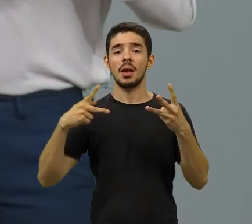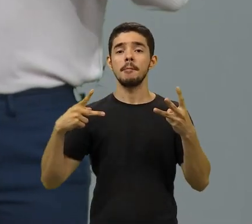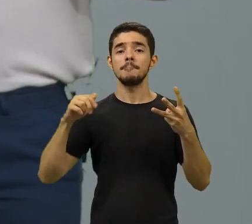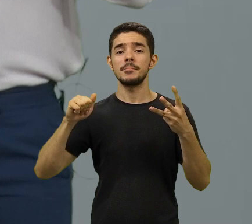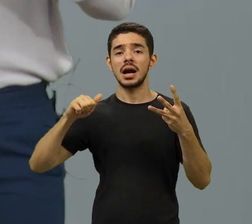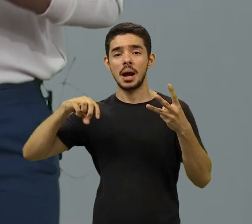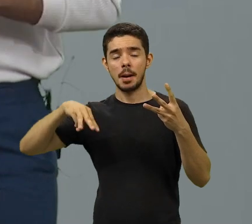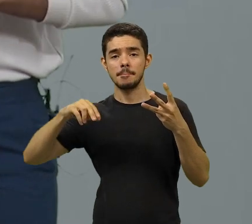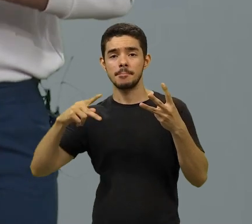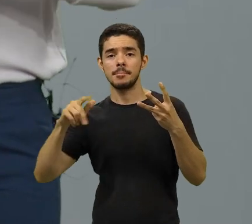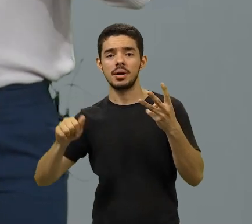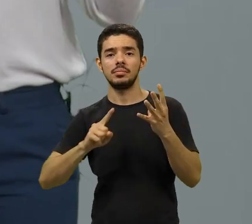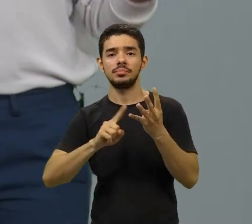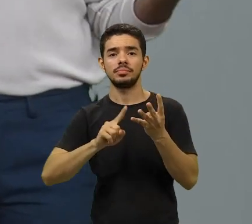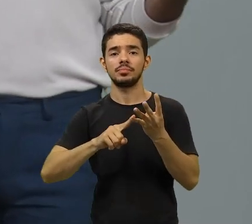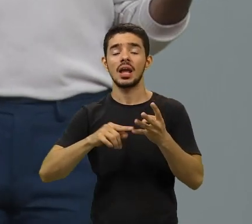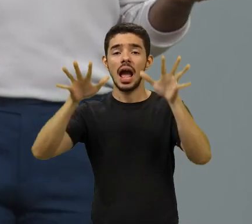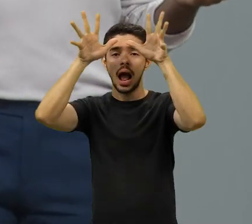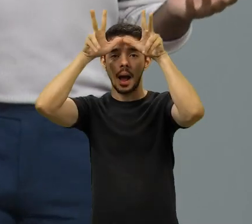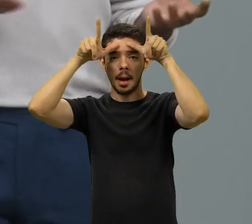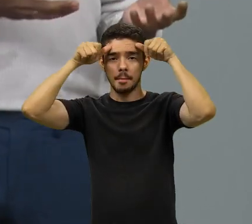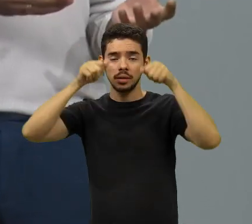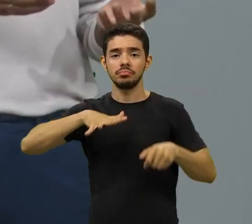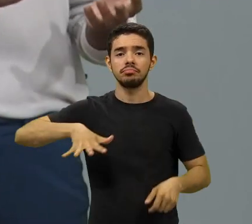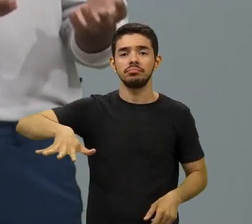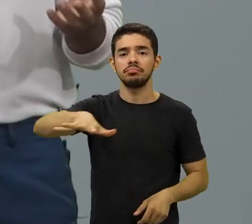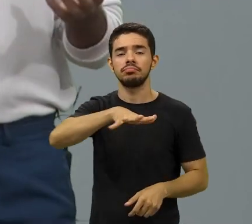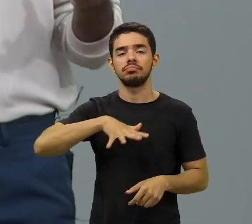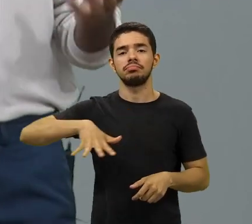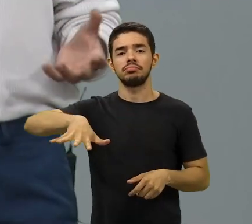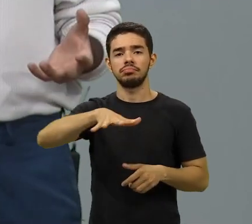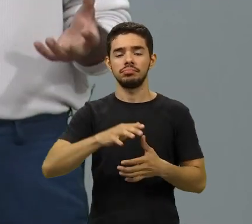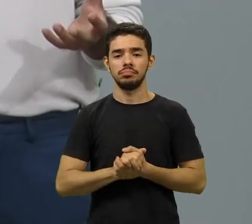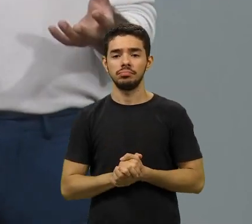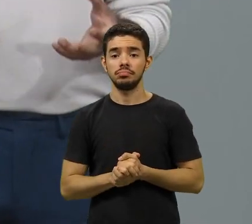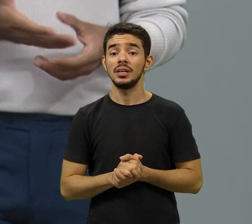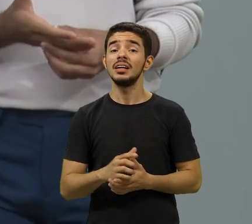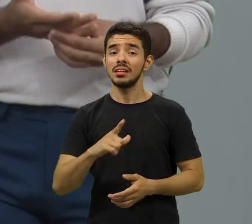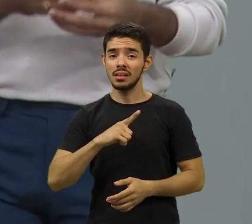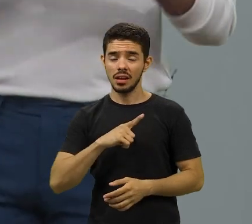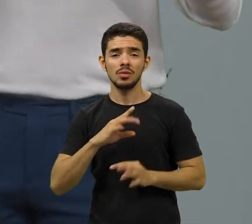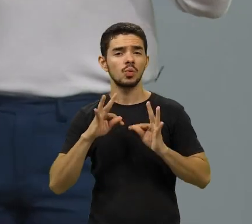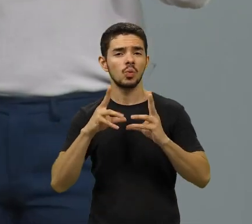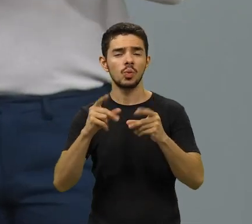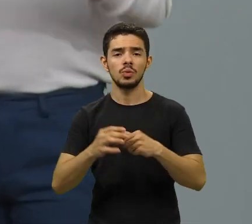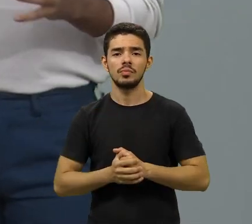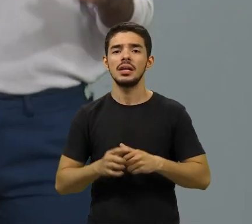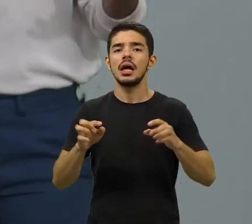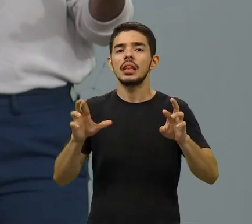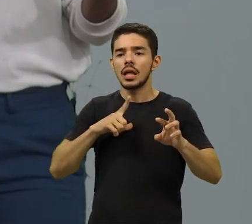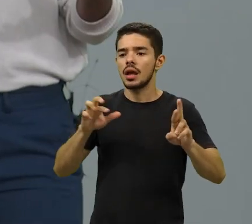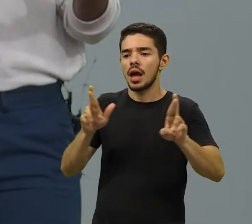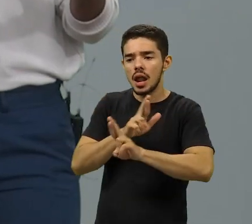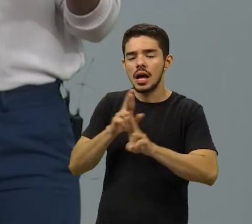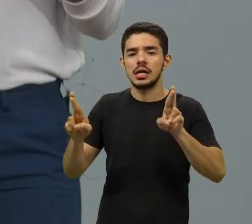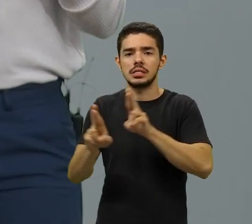nós temos a Amazônia e demais outros biomas que nós também conhecemos como ecossistema, certo? E todos eles